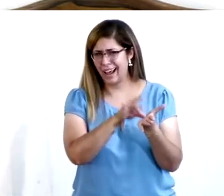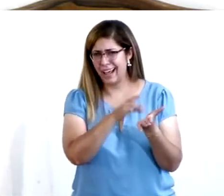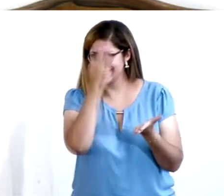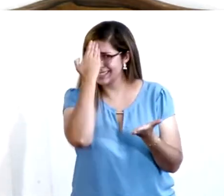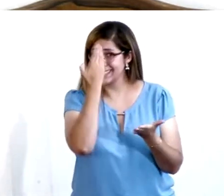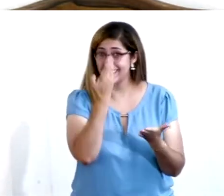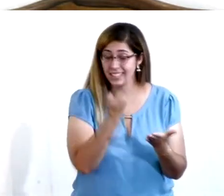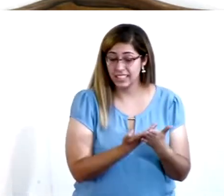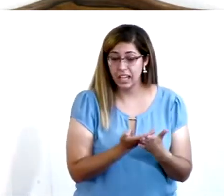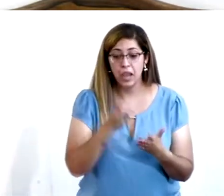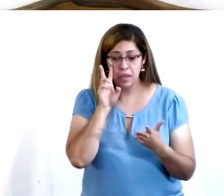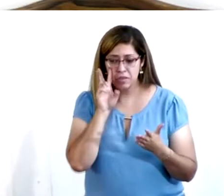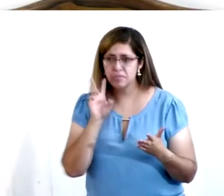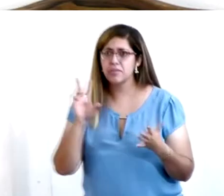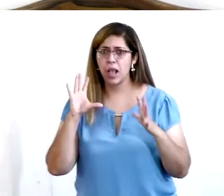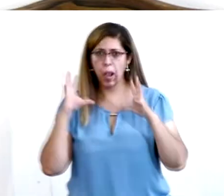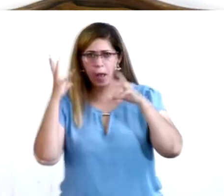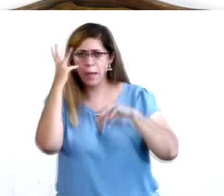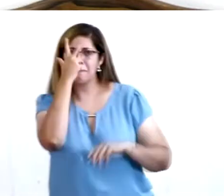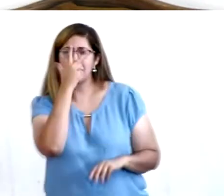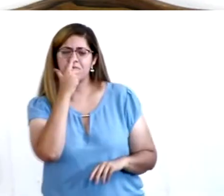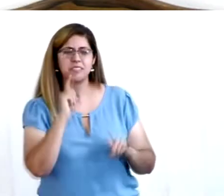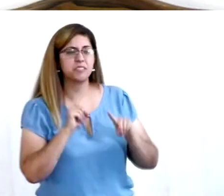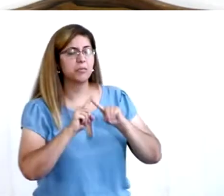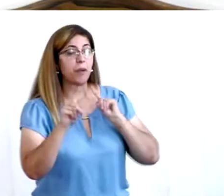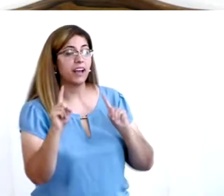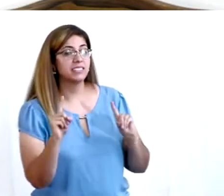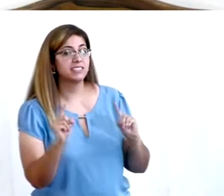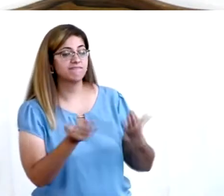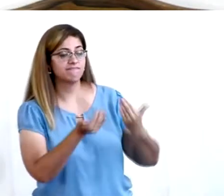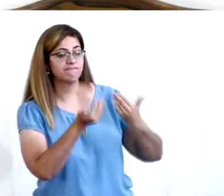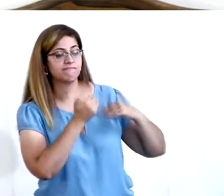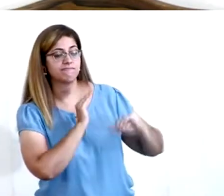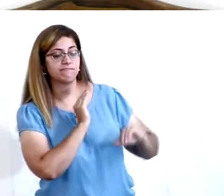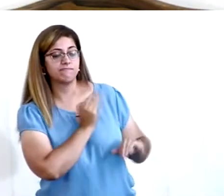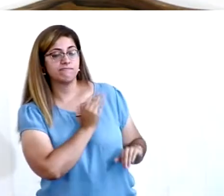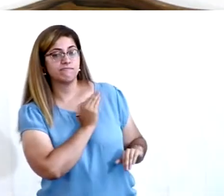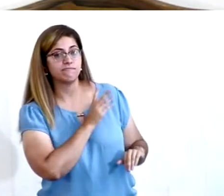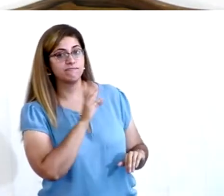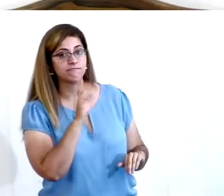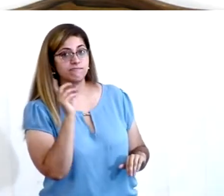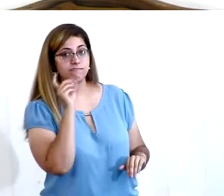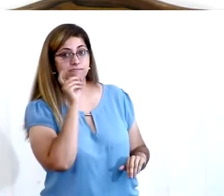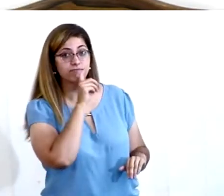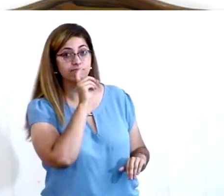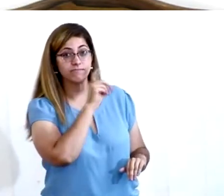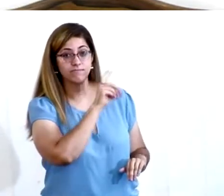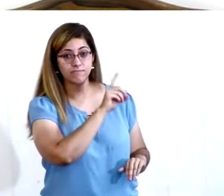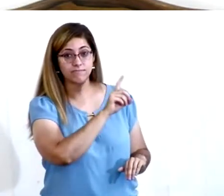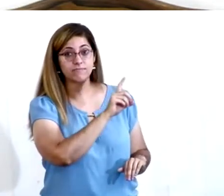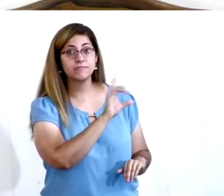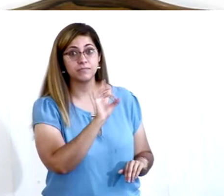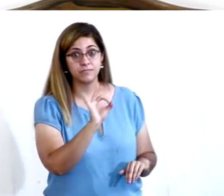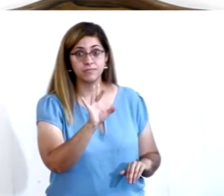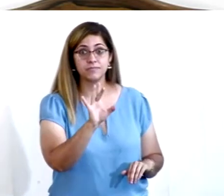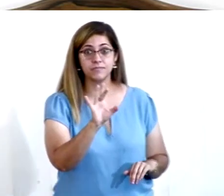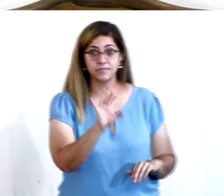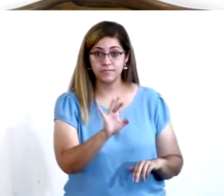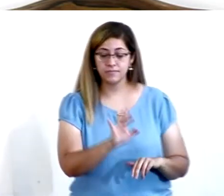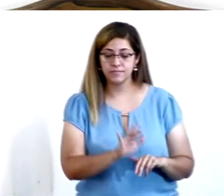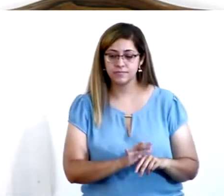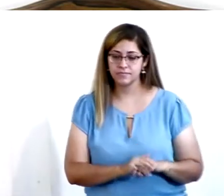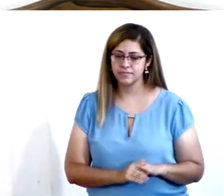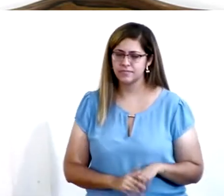a verdade de Deus, mas vivem uma mentira. Nós temos muitos que poderiam